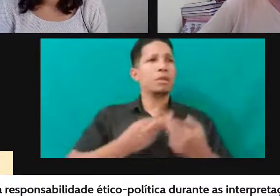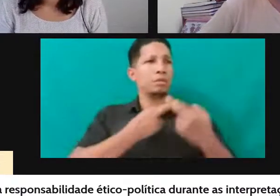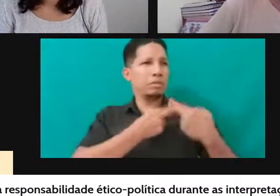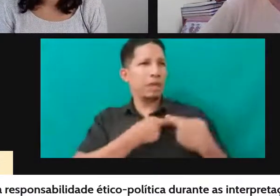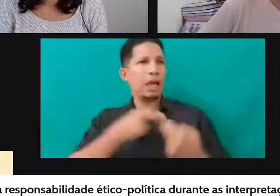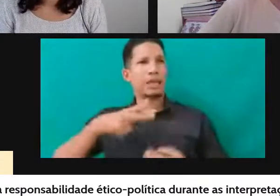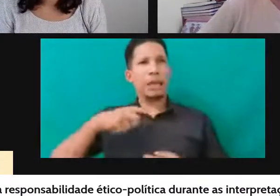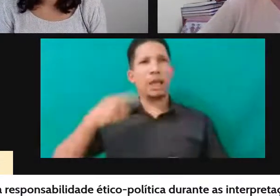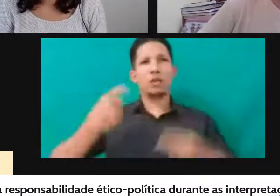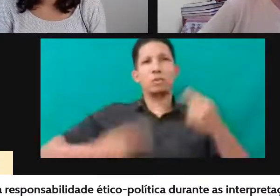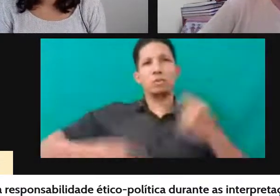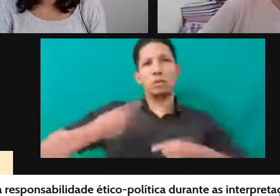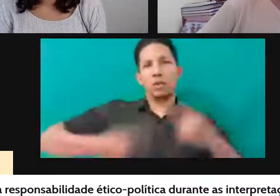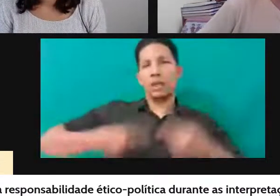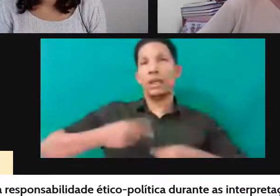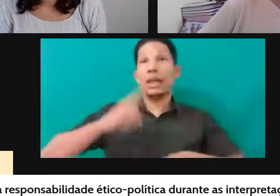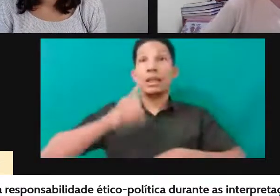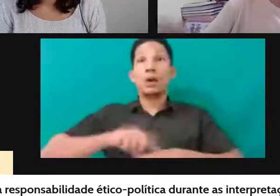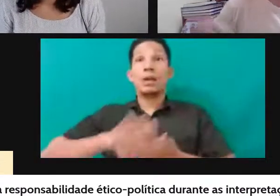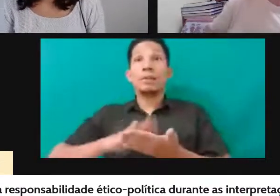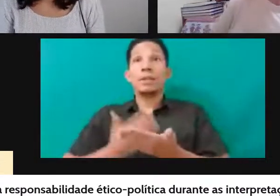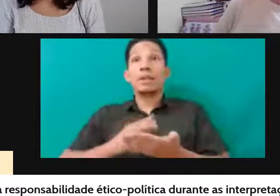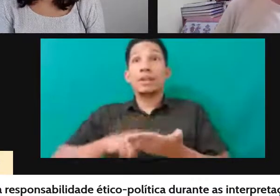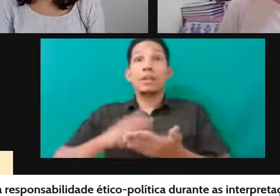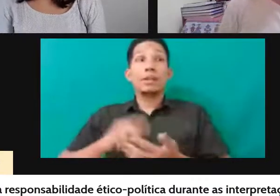artísticas, como de músicas, por exemplo?